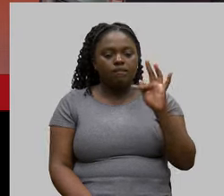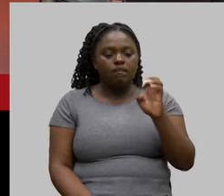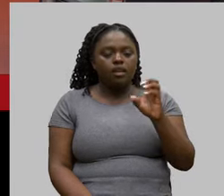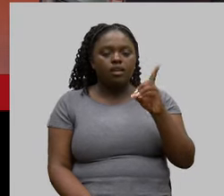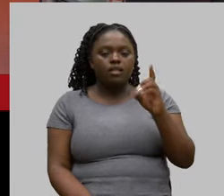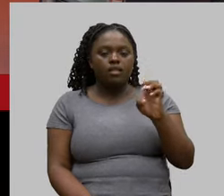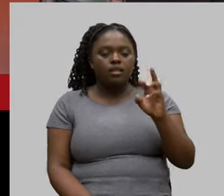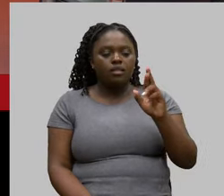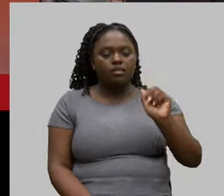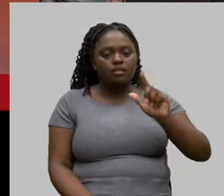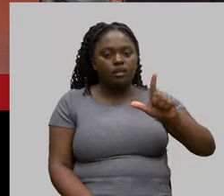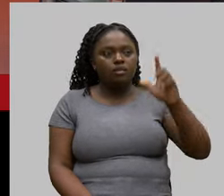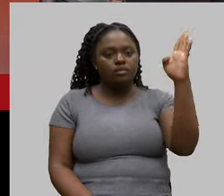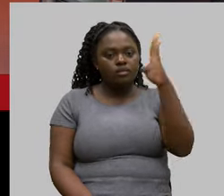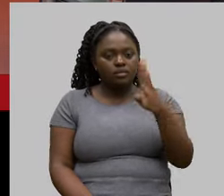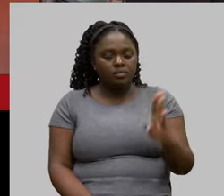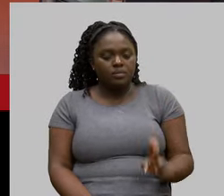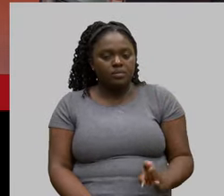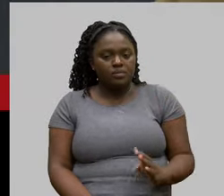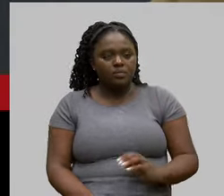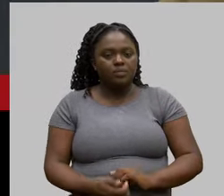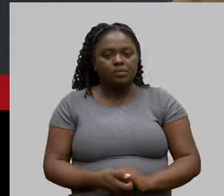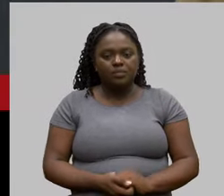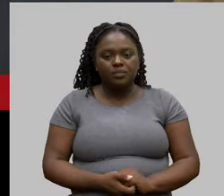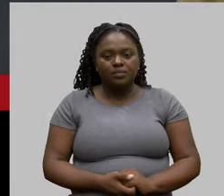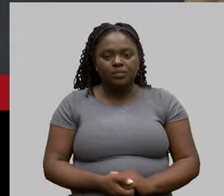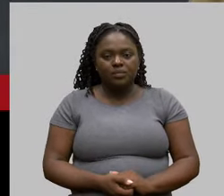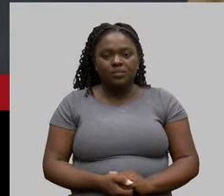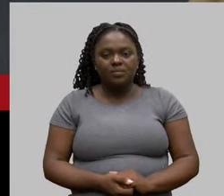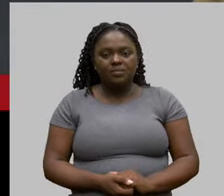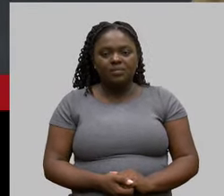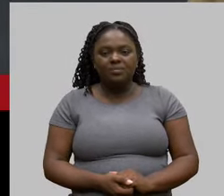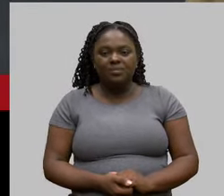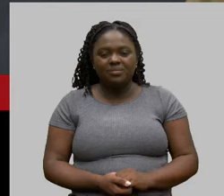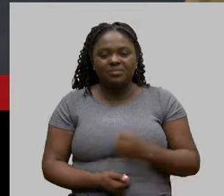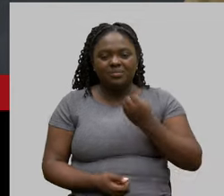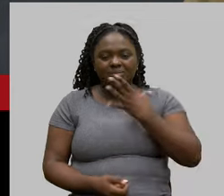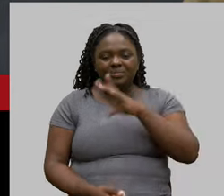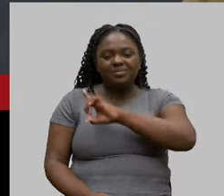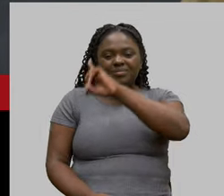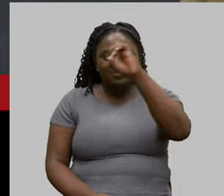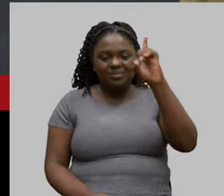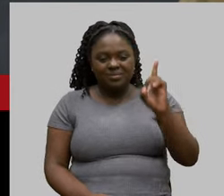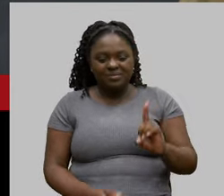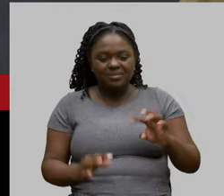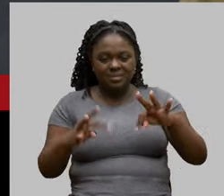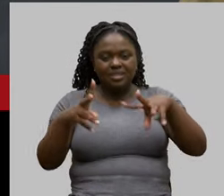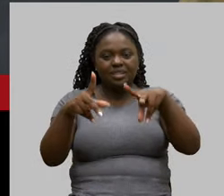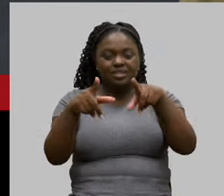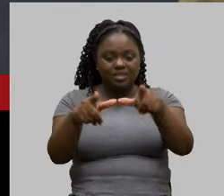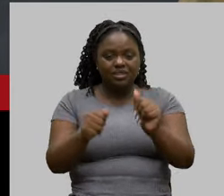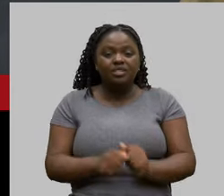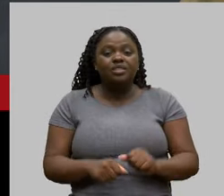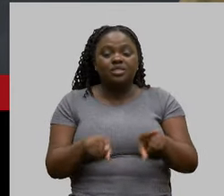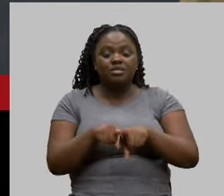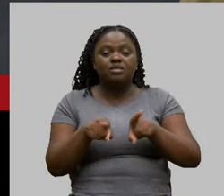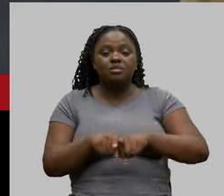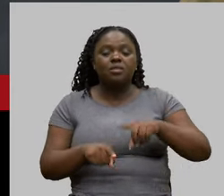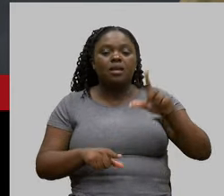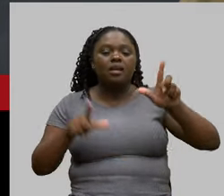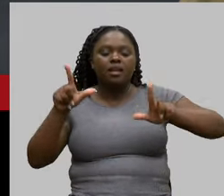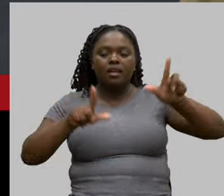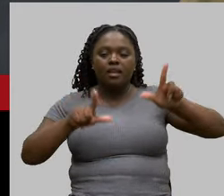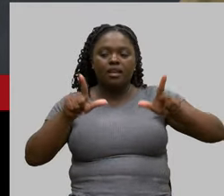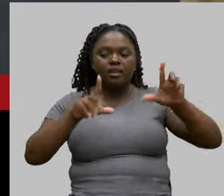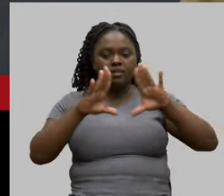MG bom dia bom dia a todos bom dia a todos os presentes aqueles que nos ouvem pela TV Assembleia ou outros meios de